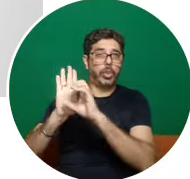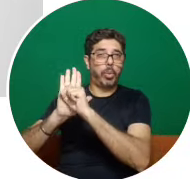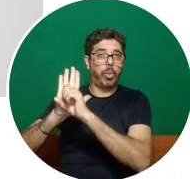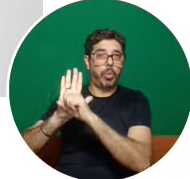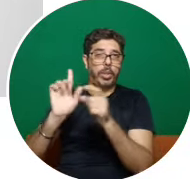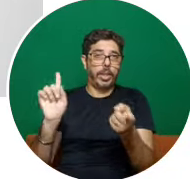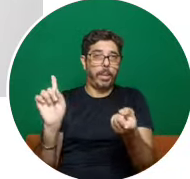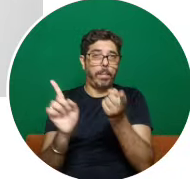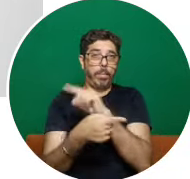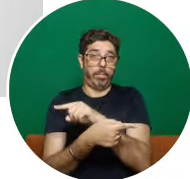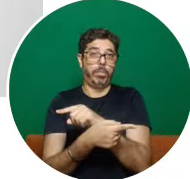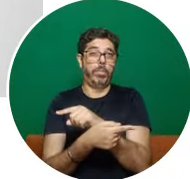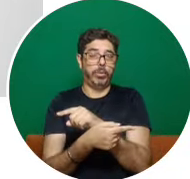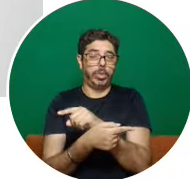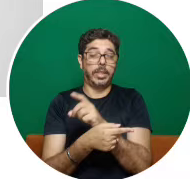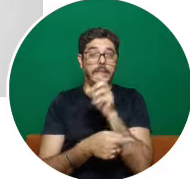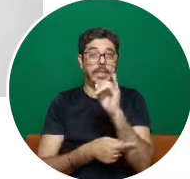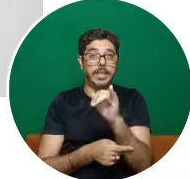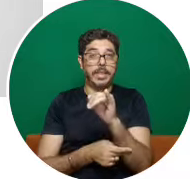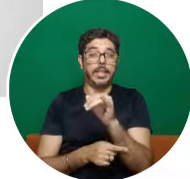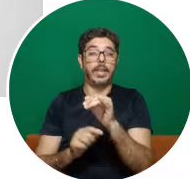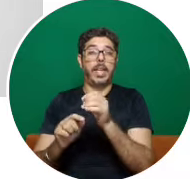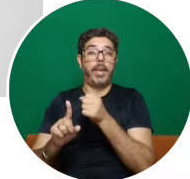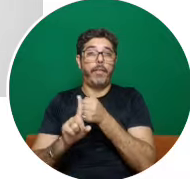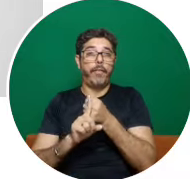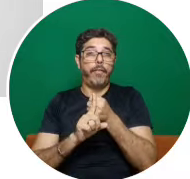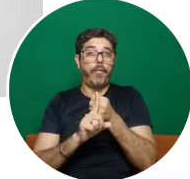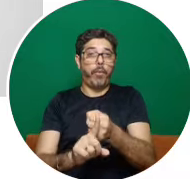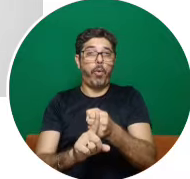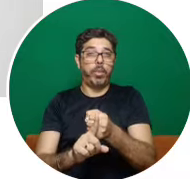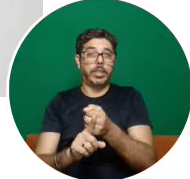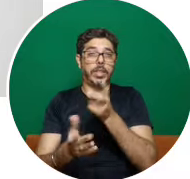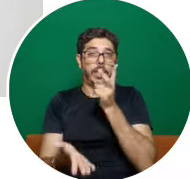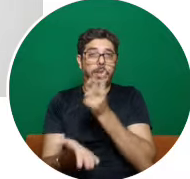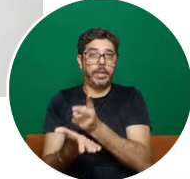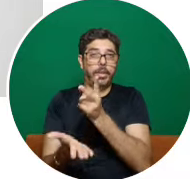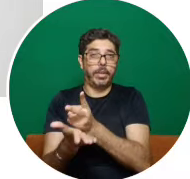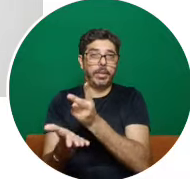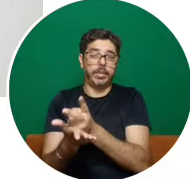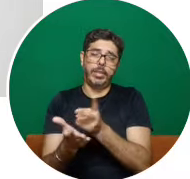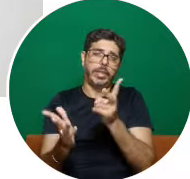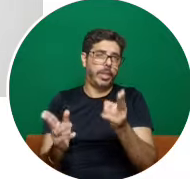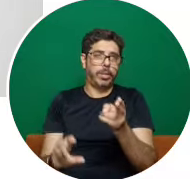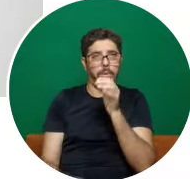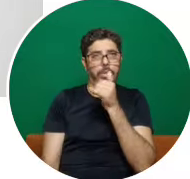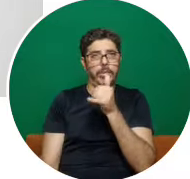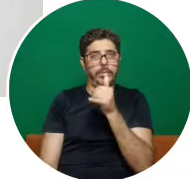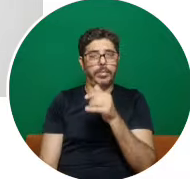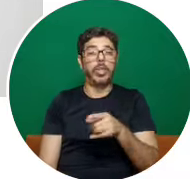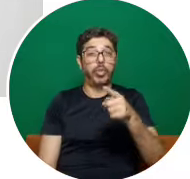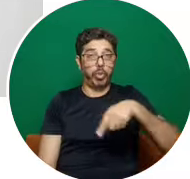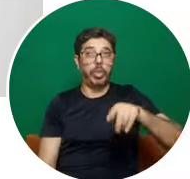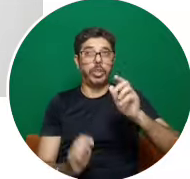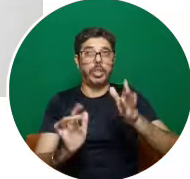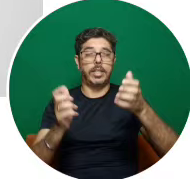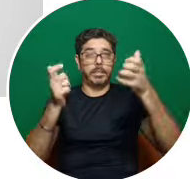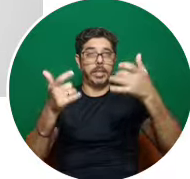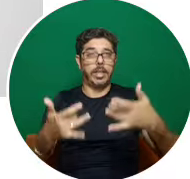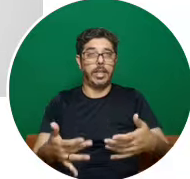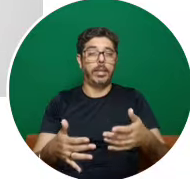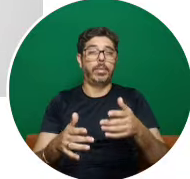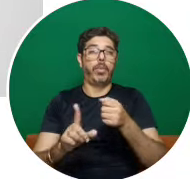da partícula, pode ser dado como uma variação negativa da energia potencial. Mas observe que isso só vale quando as forças